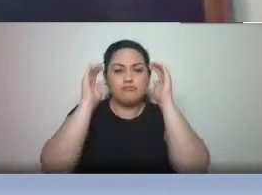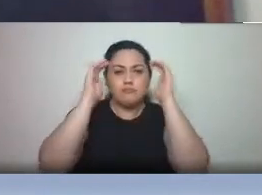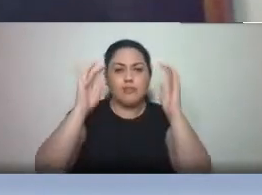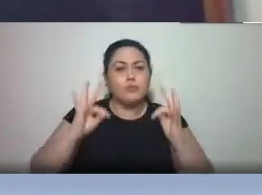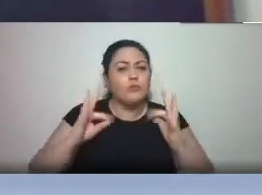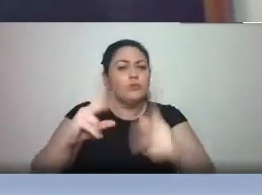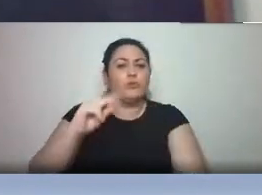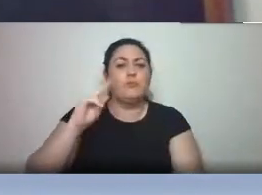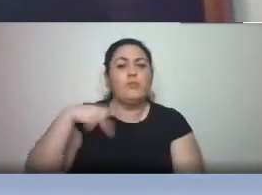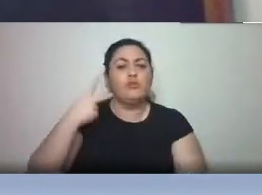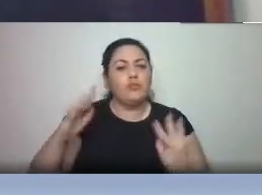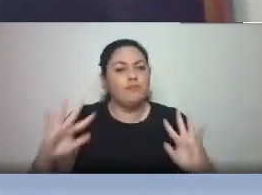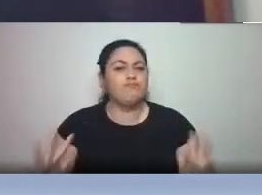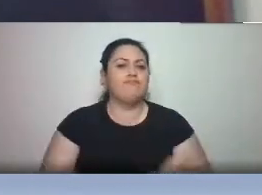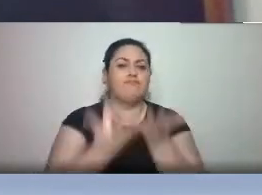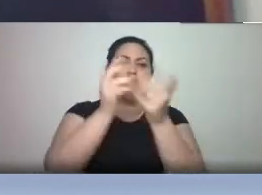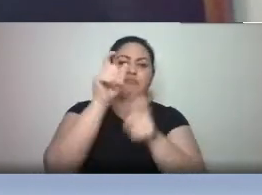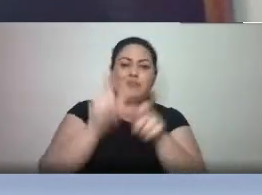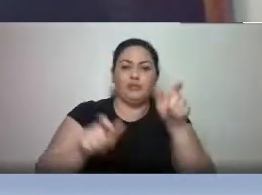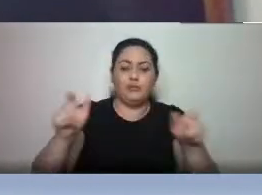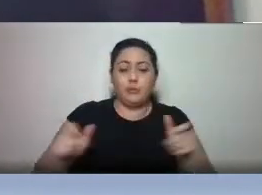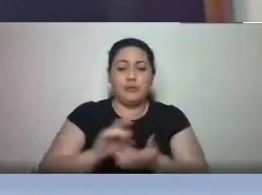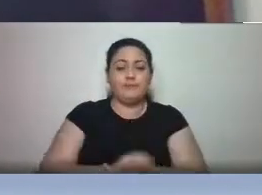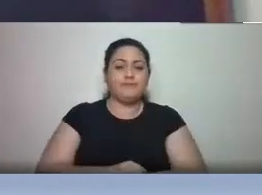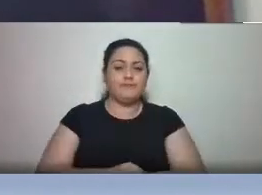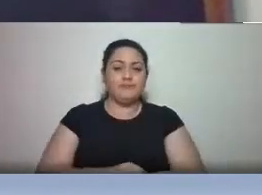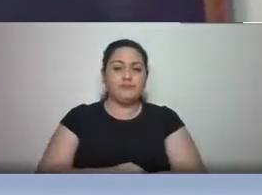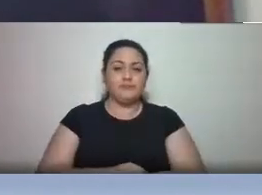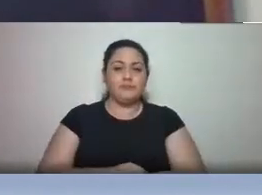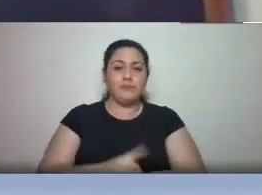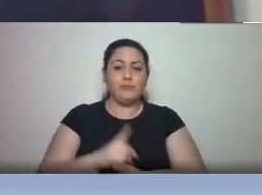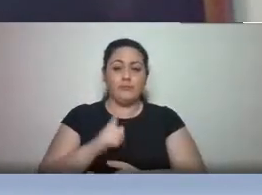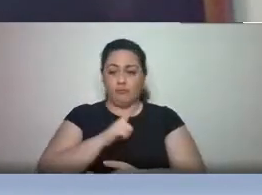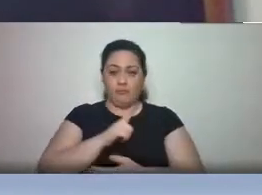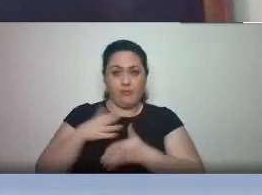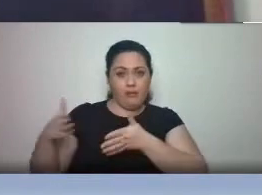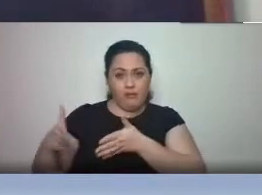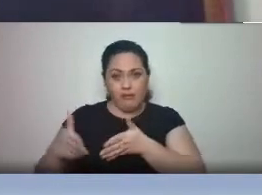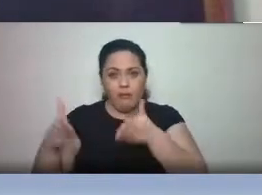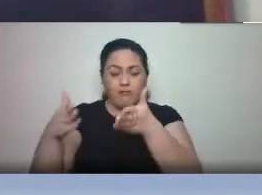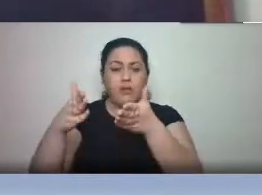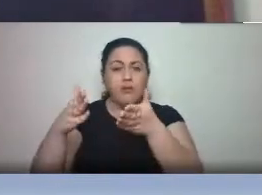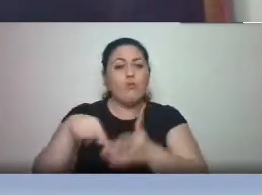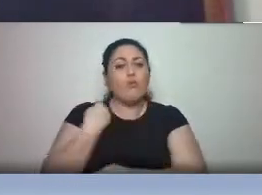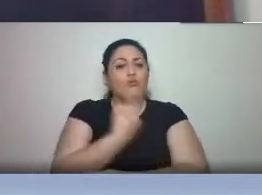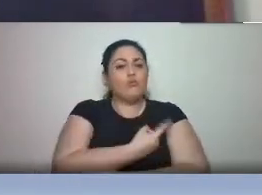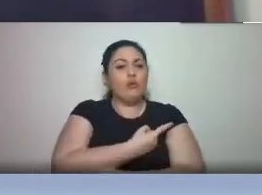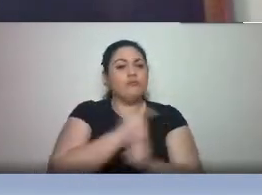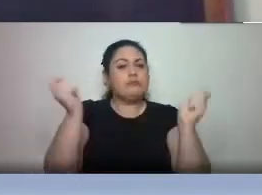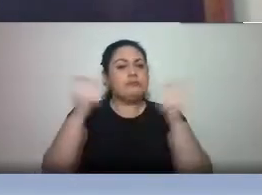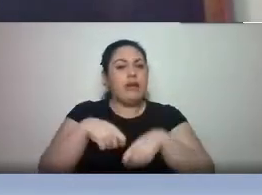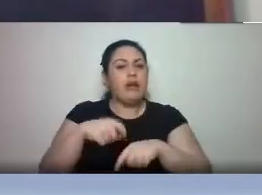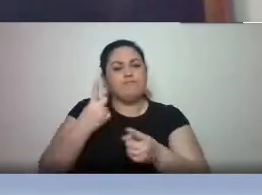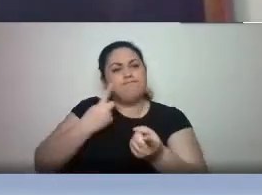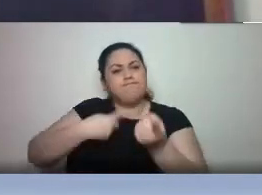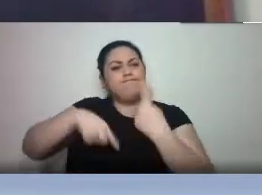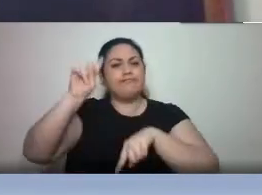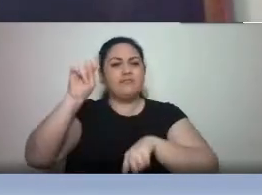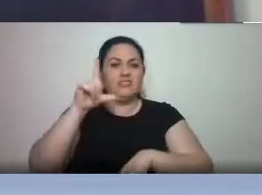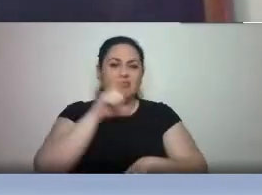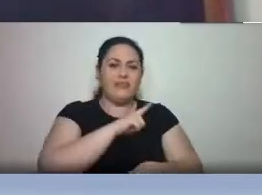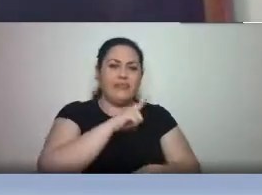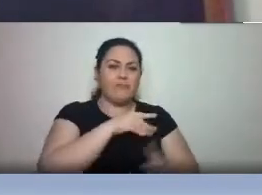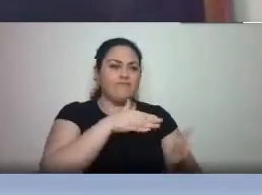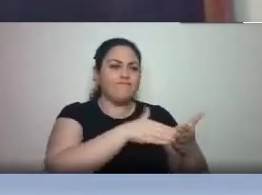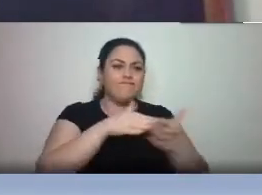promovam. E que nessa caminhada possamos sempre superar e romper as dicotomias individual